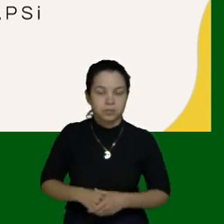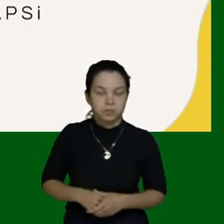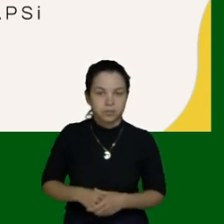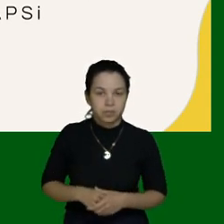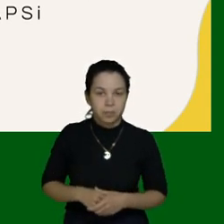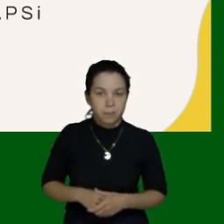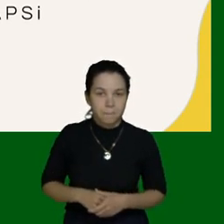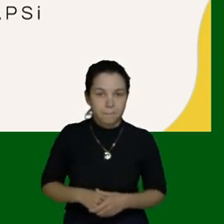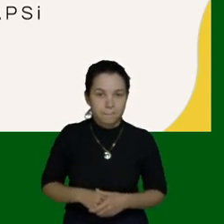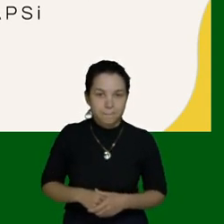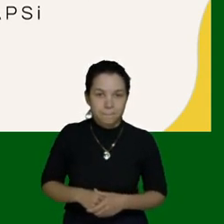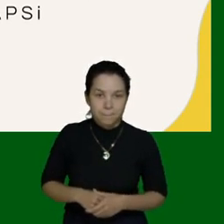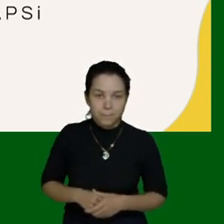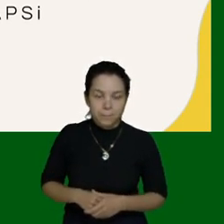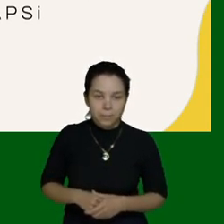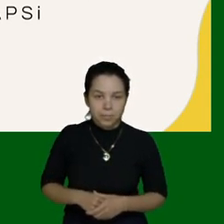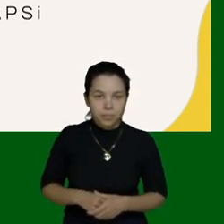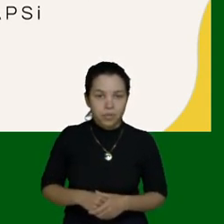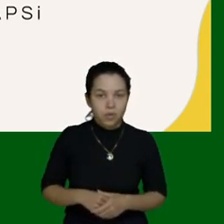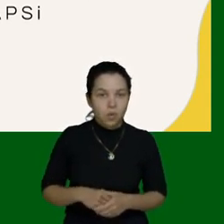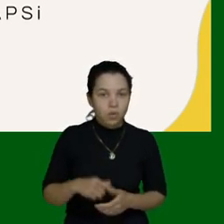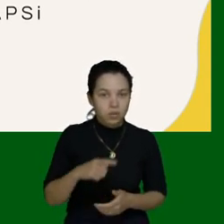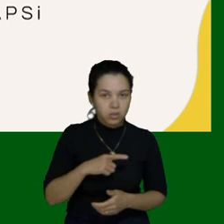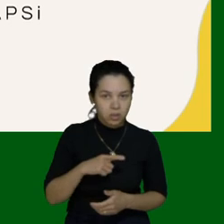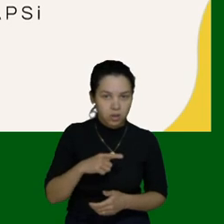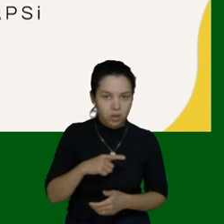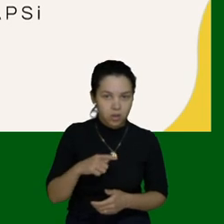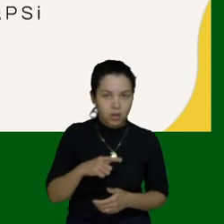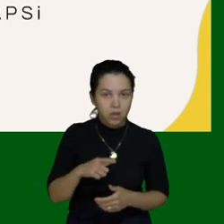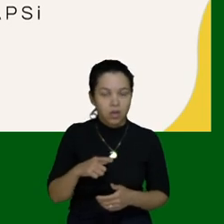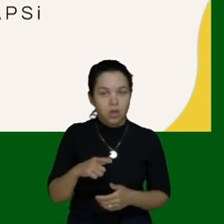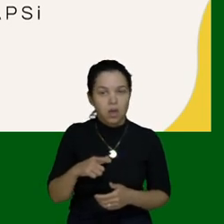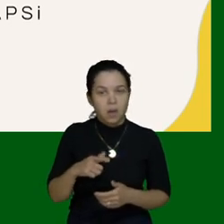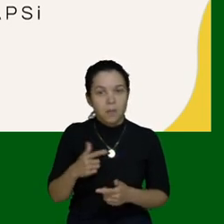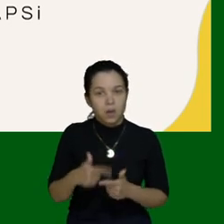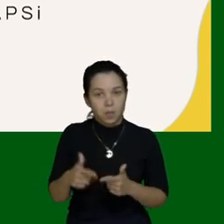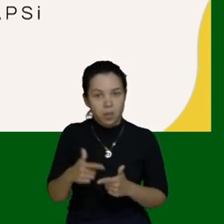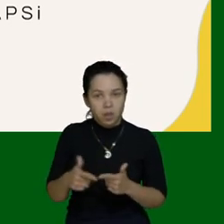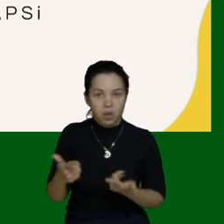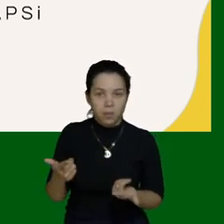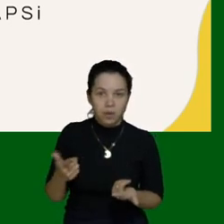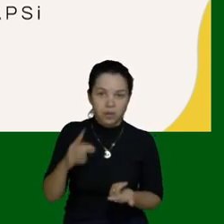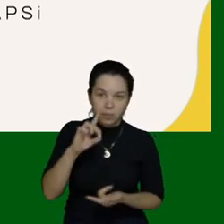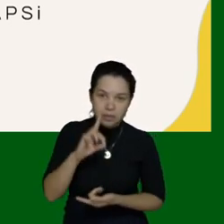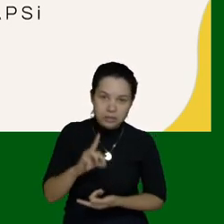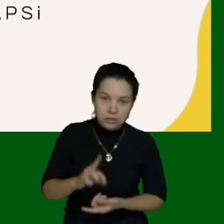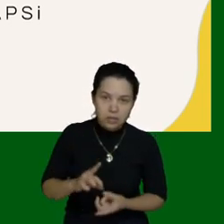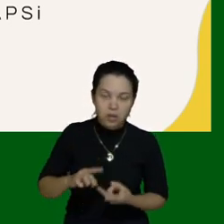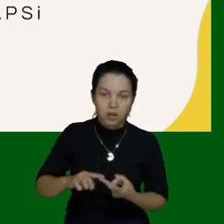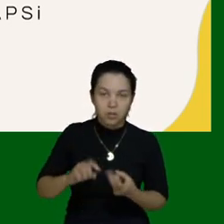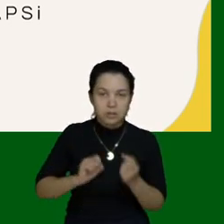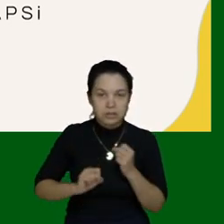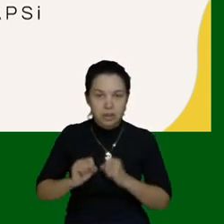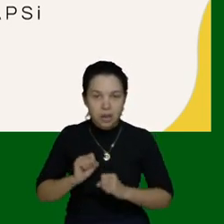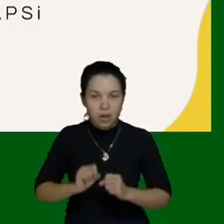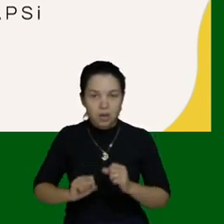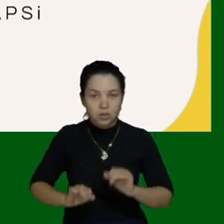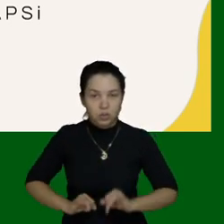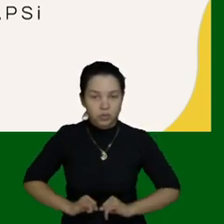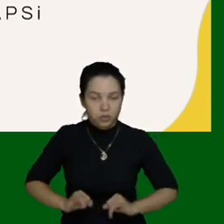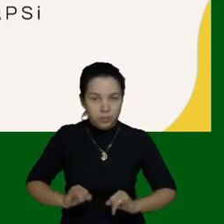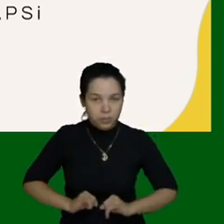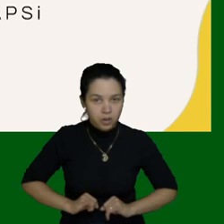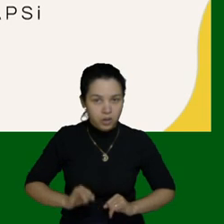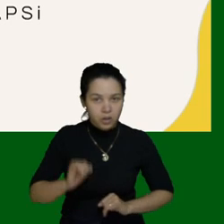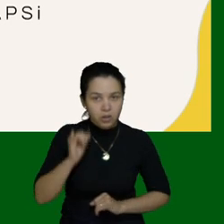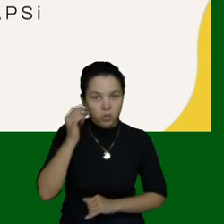casos com transtorno psiquiátrico sejam ele depressão ansiedade ou sofrimento psíquico devem